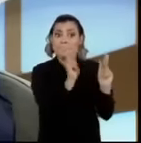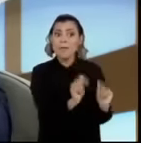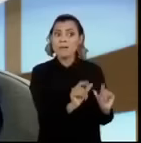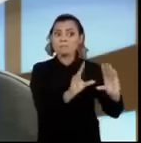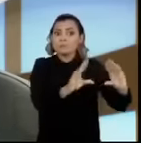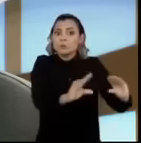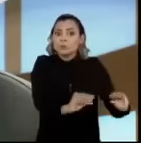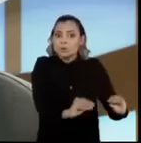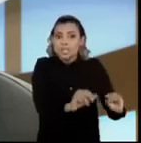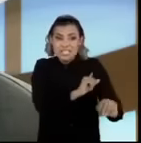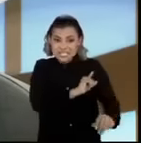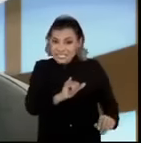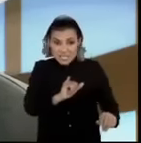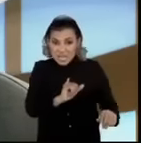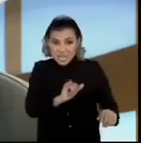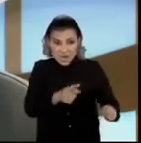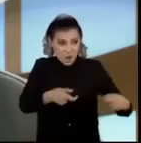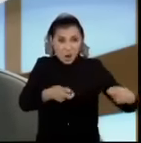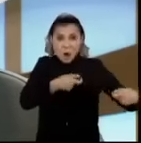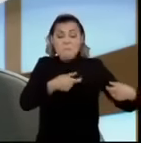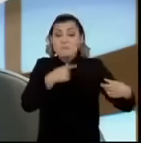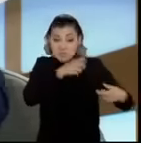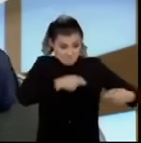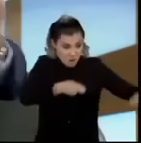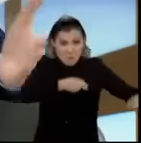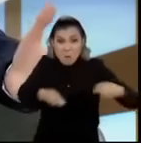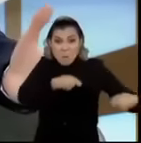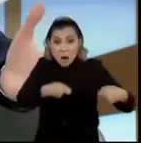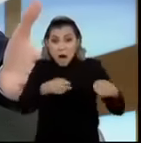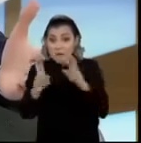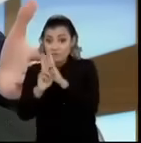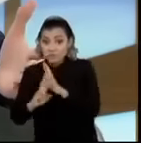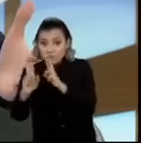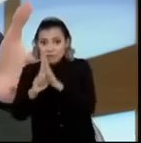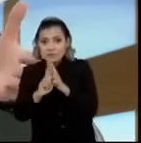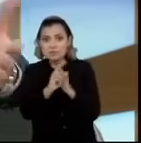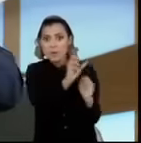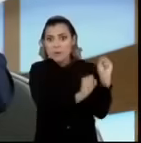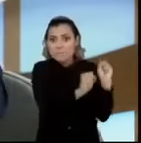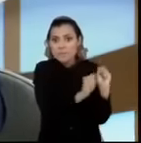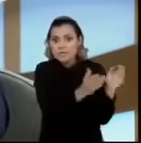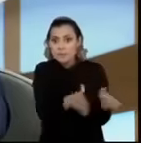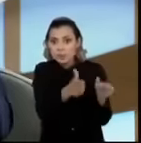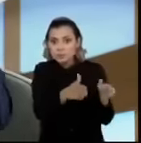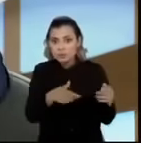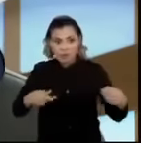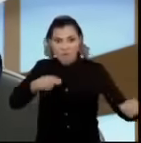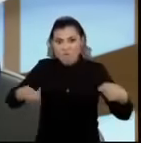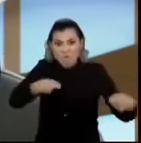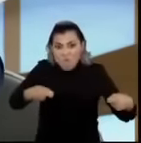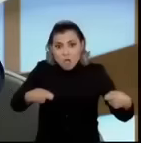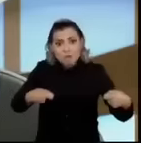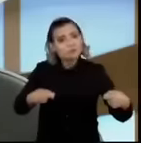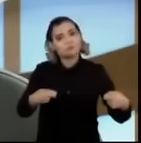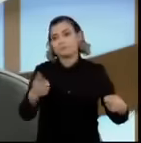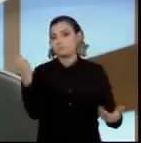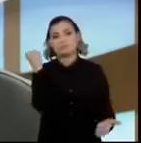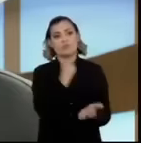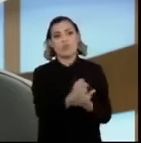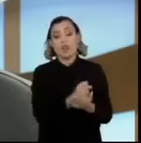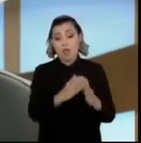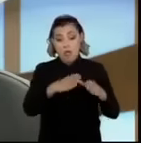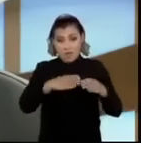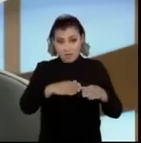porque se você não conciliar os dois setores, a fiscalização com a produção, só tem uma alternativa, tirar todos os moradores